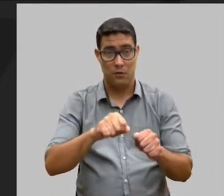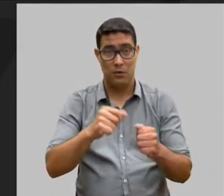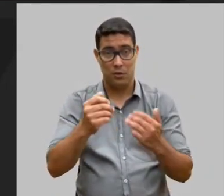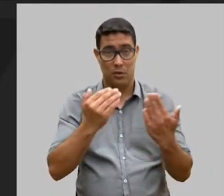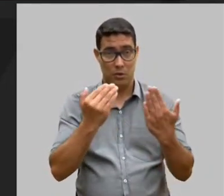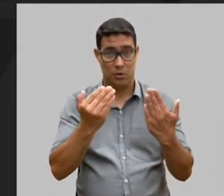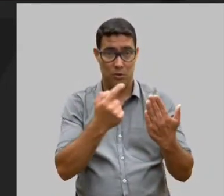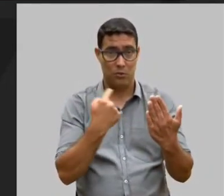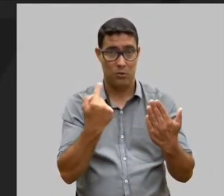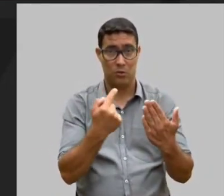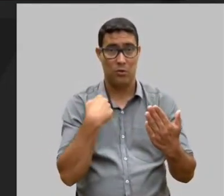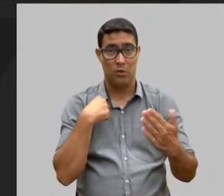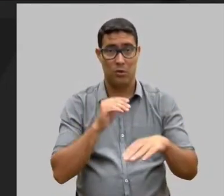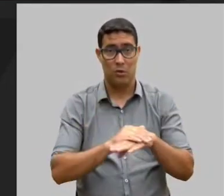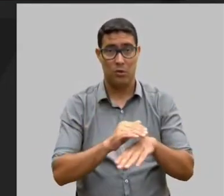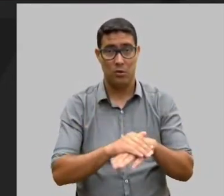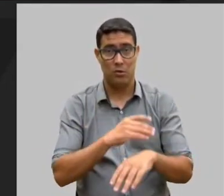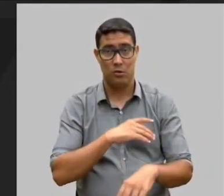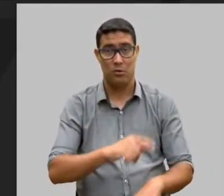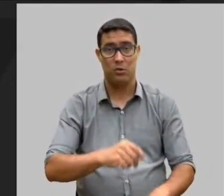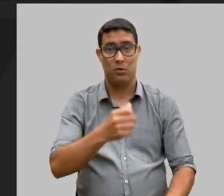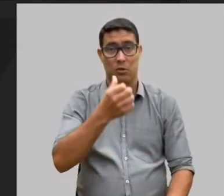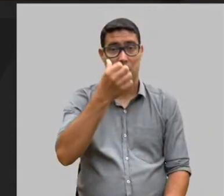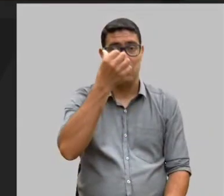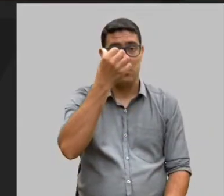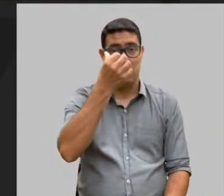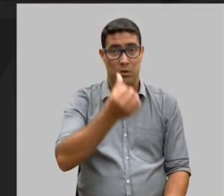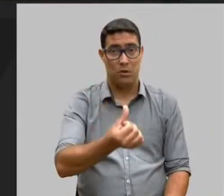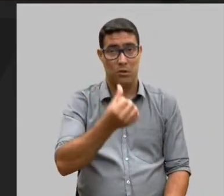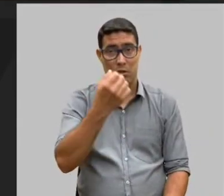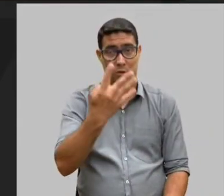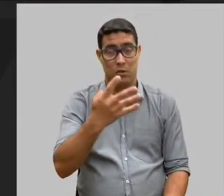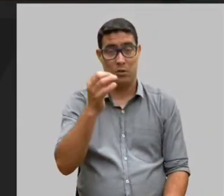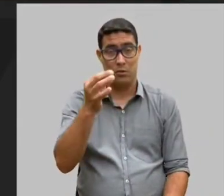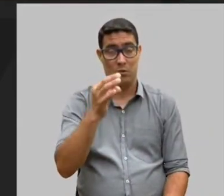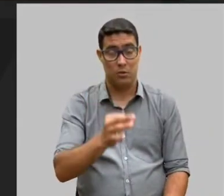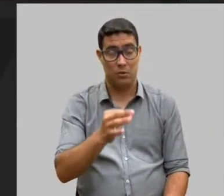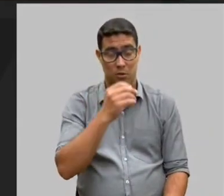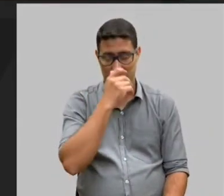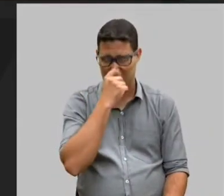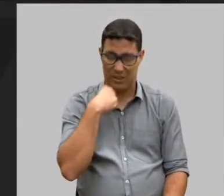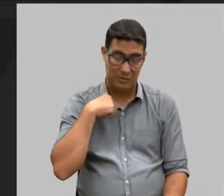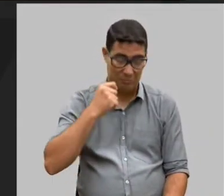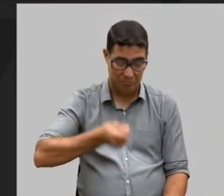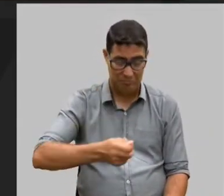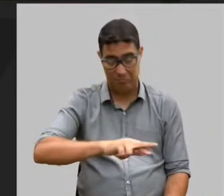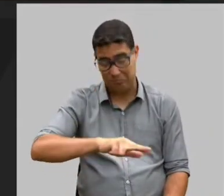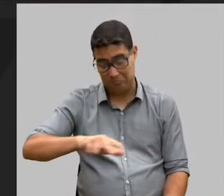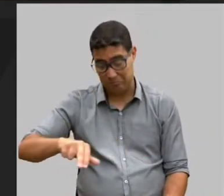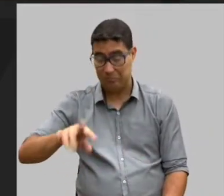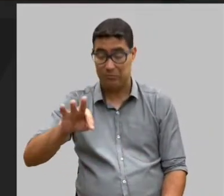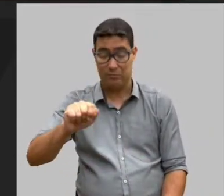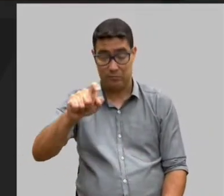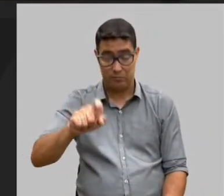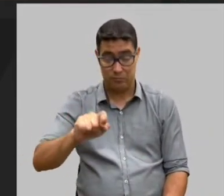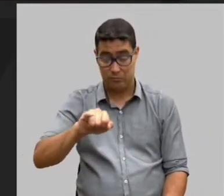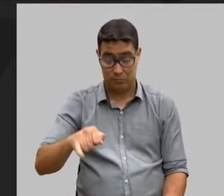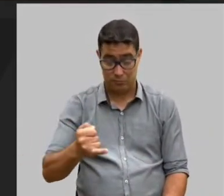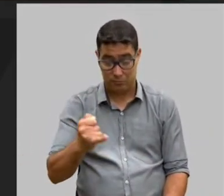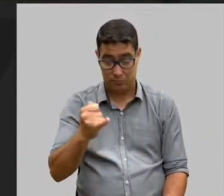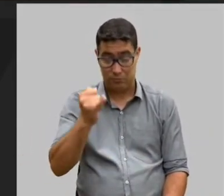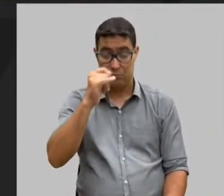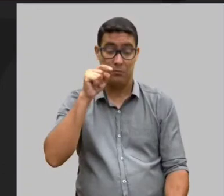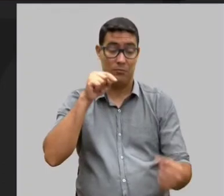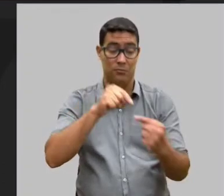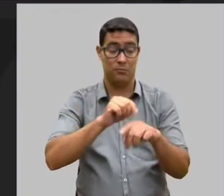deu 684 por. eu tô colocando assim gente é porque evidentemente que há pagamentos aí tô colocando a taxa de juros realmente correspondente